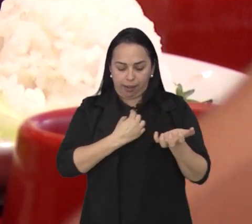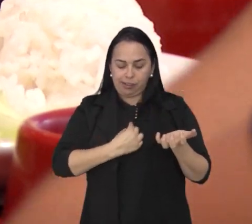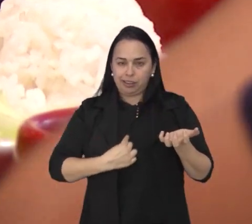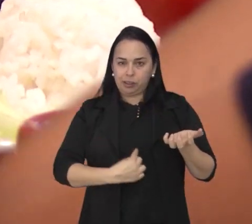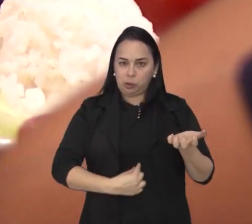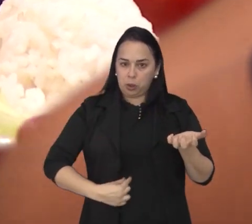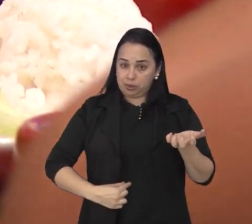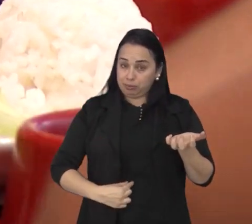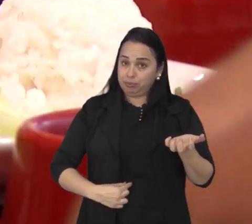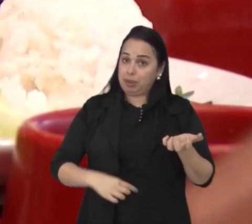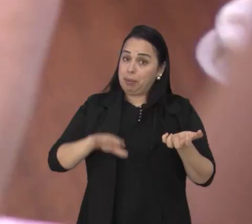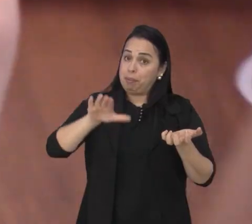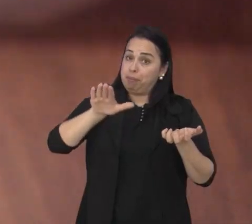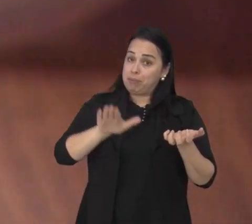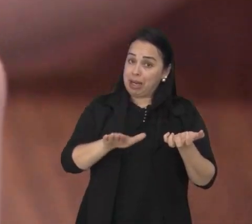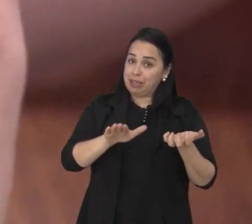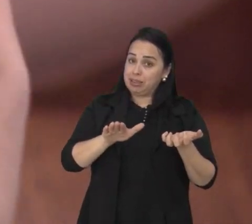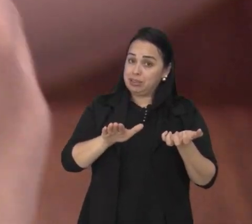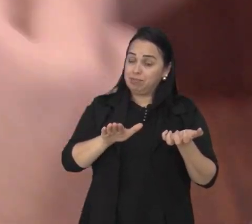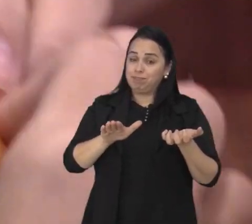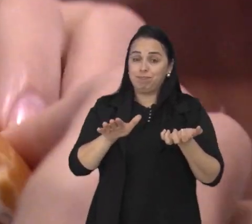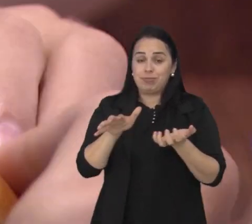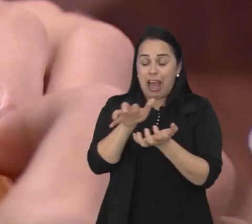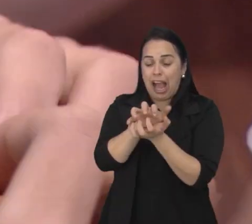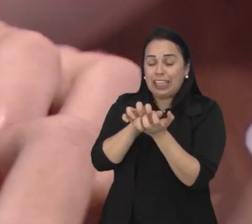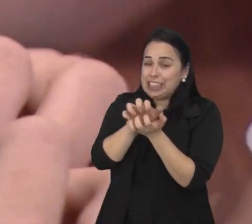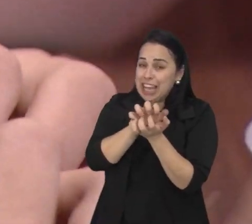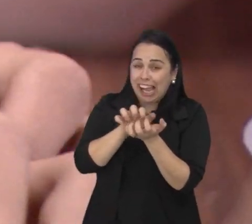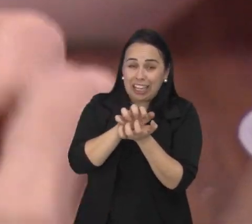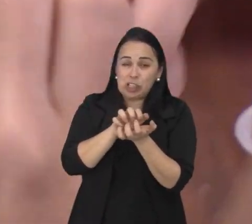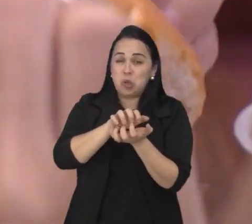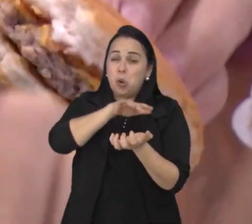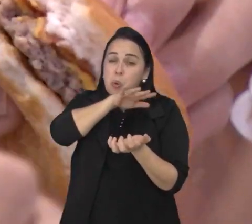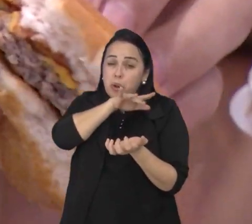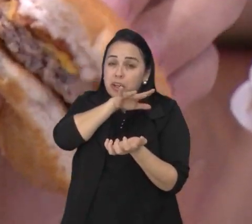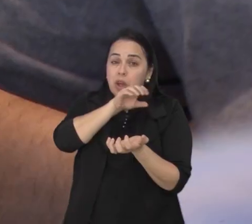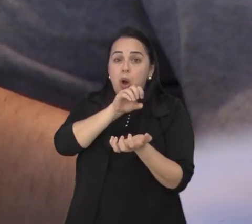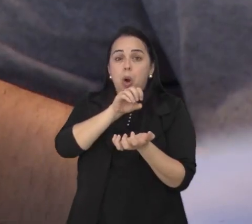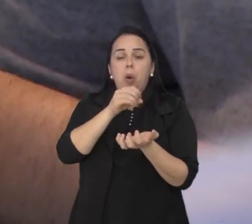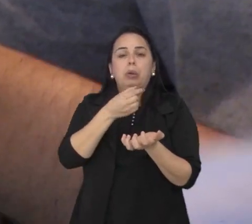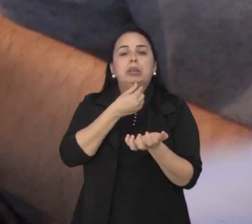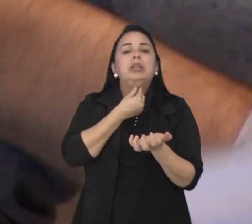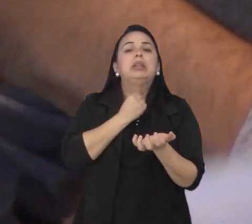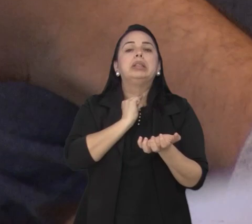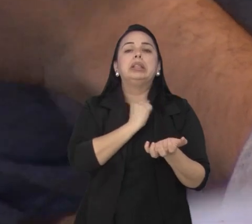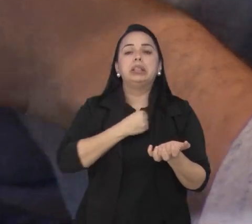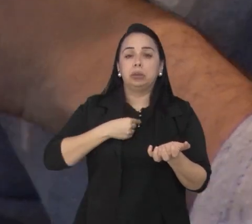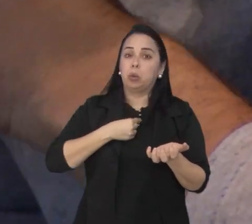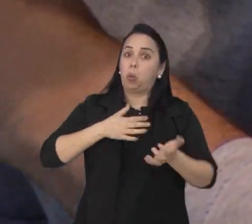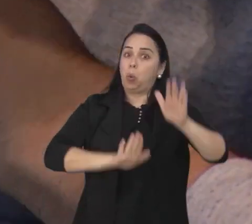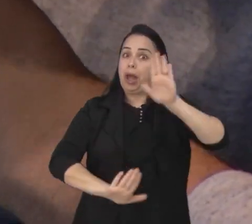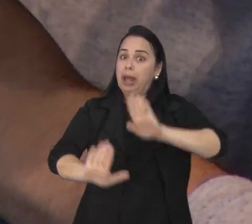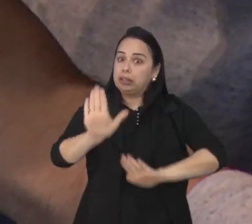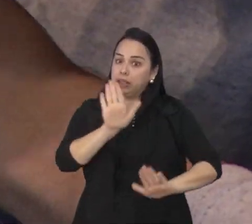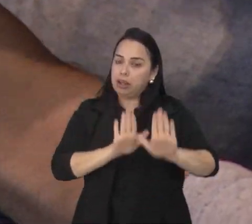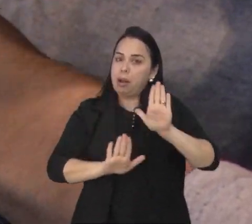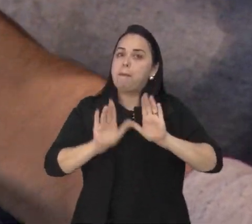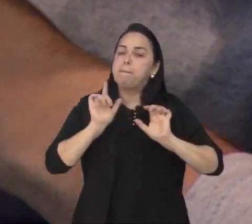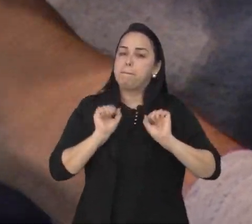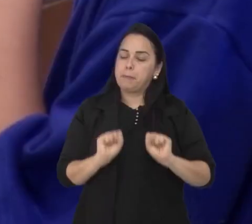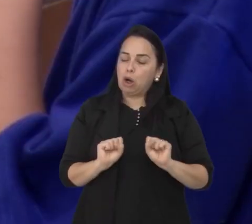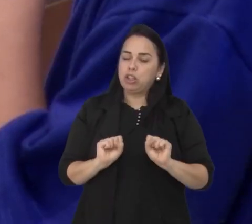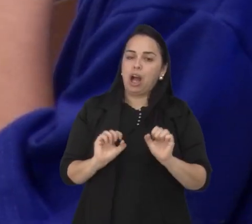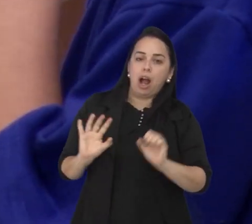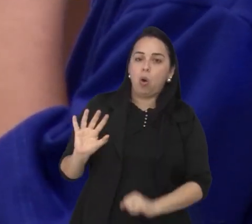da boca para o esôfago. No entanto, se a comida não foi bem triturada ou acontece um desvio nesse caminho,